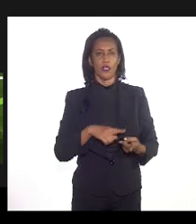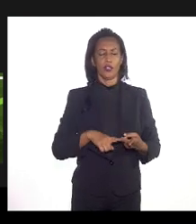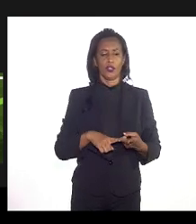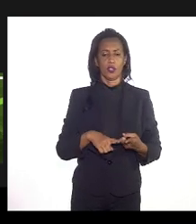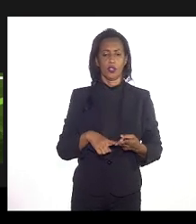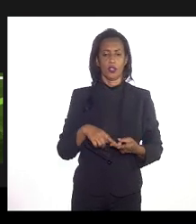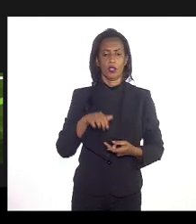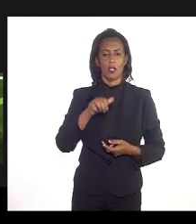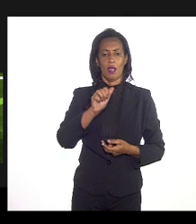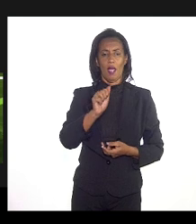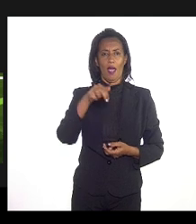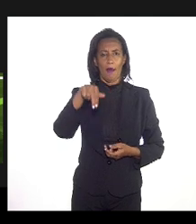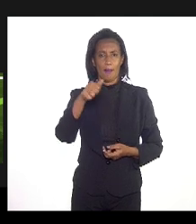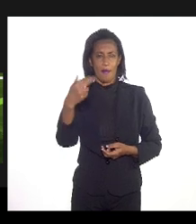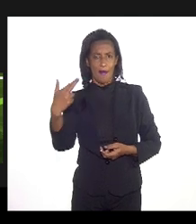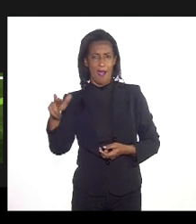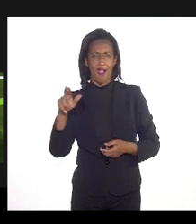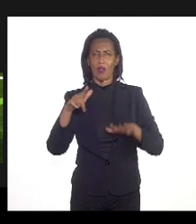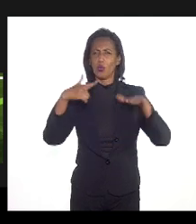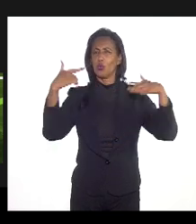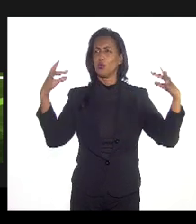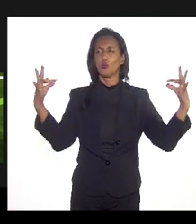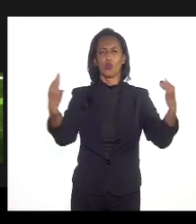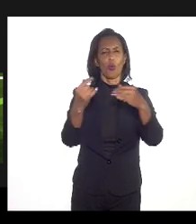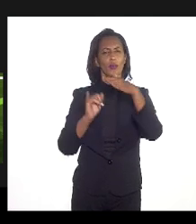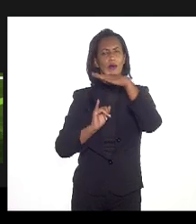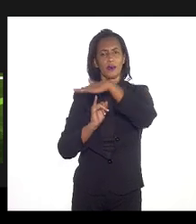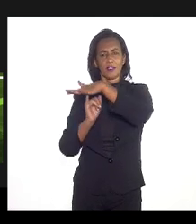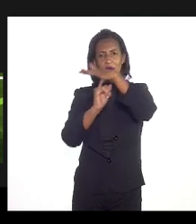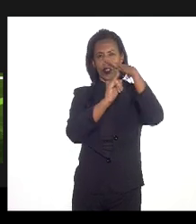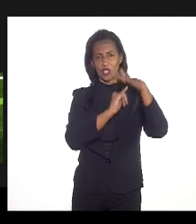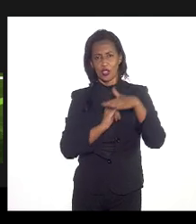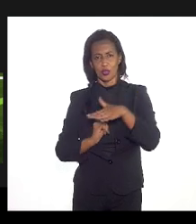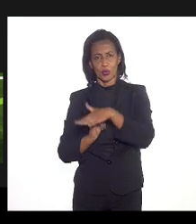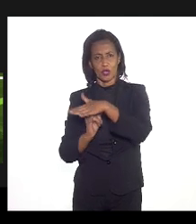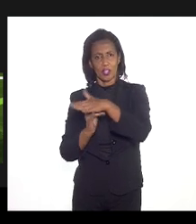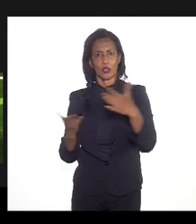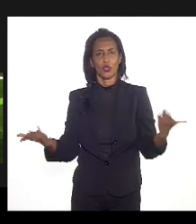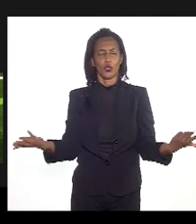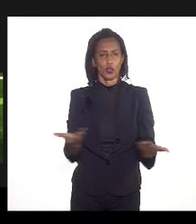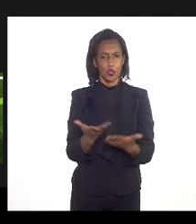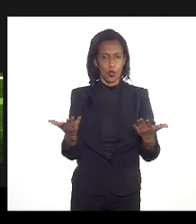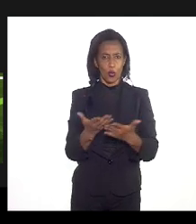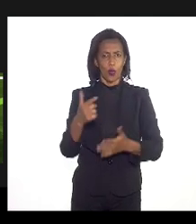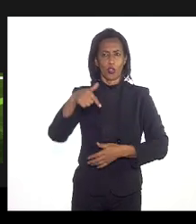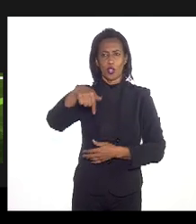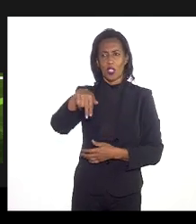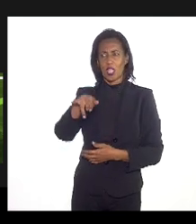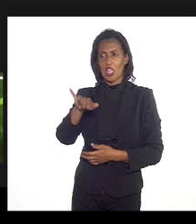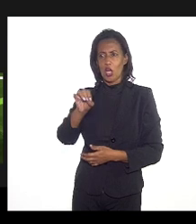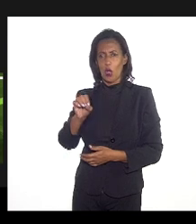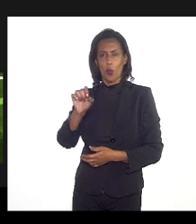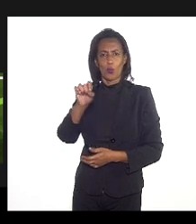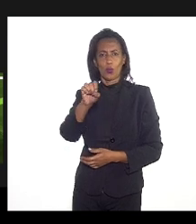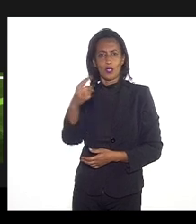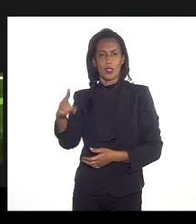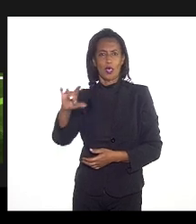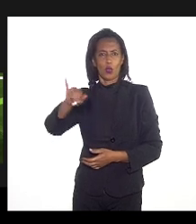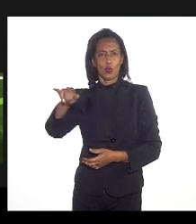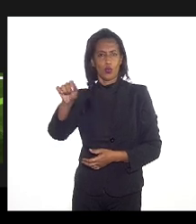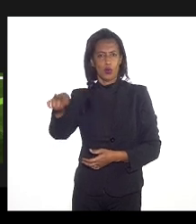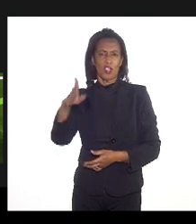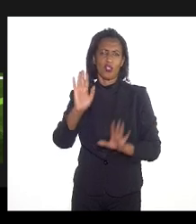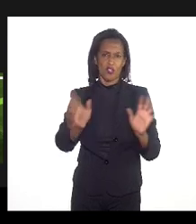a Omar, né, todas as instituições que hoje, né, os quilombos de São José, que aqui já falou,